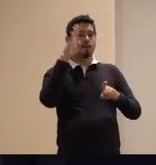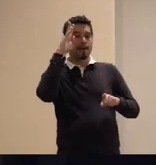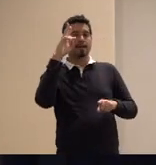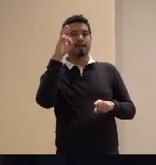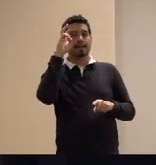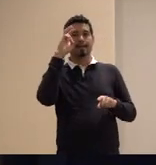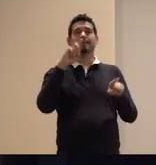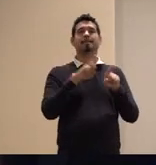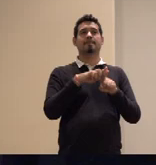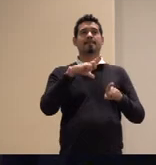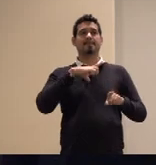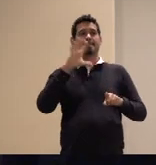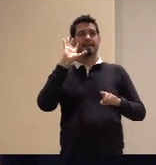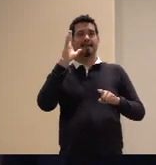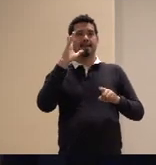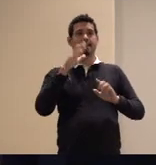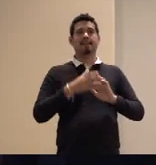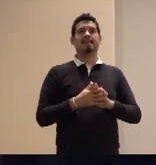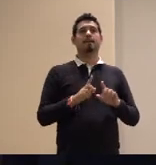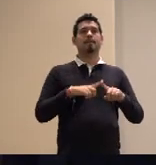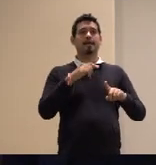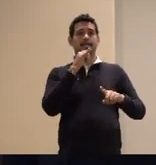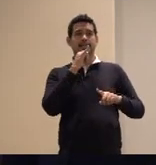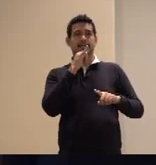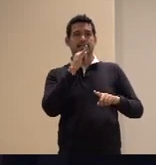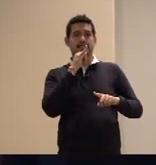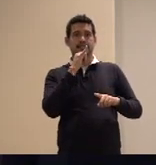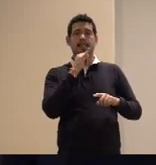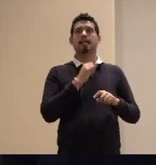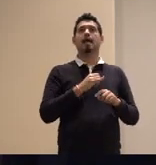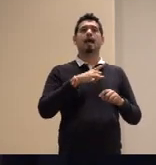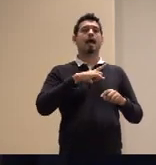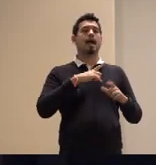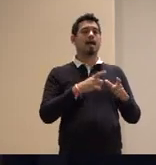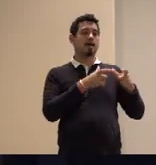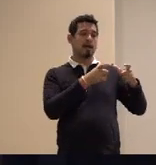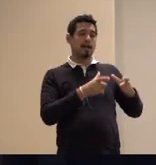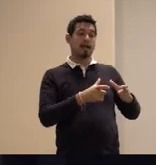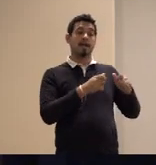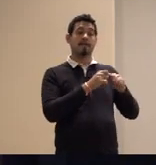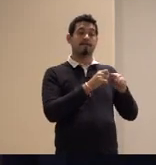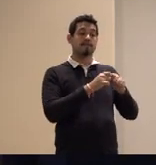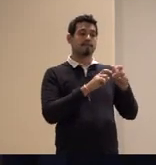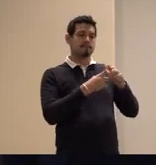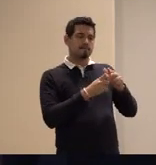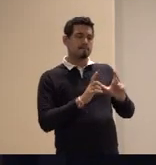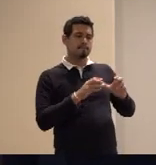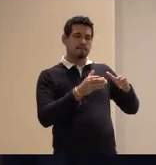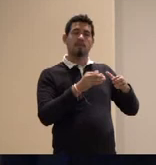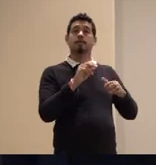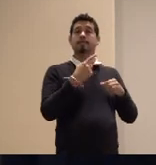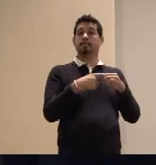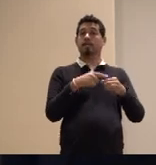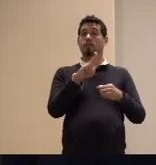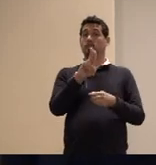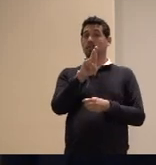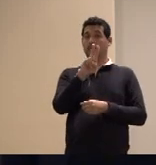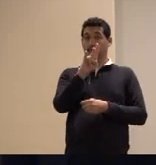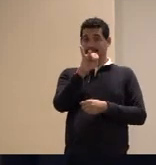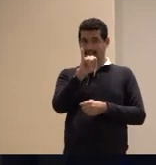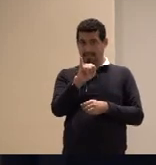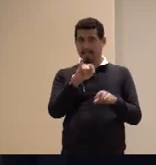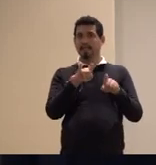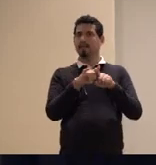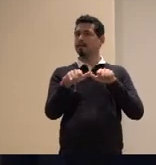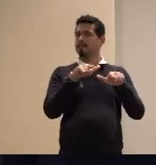Urubici, e lá também nós discutimos a política de assistência, implantação, e, em especial, nós estamos focando a regionalização